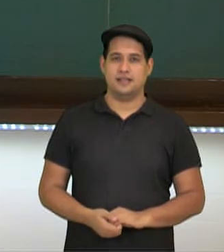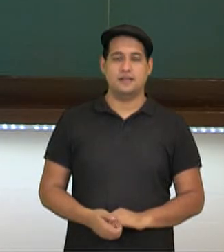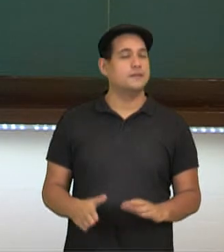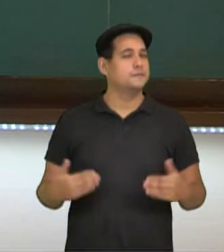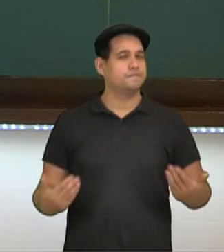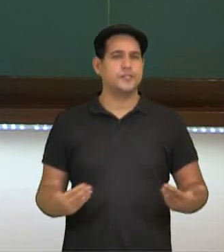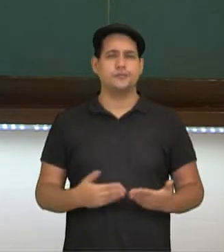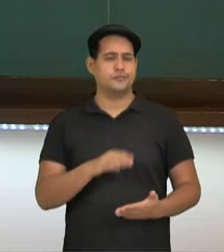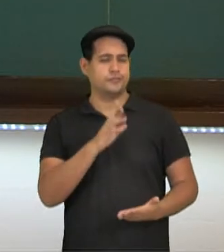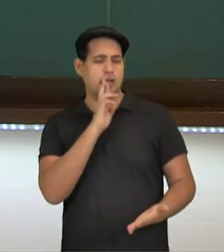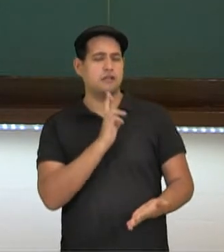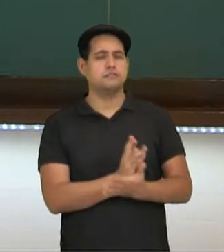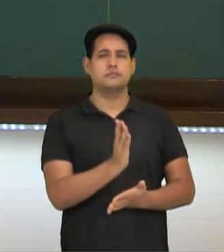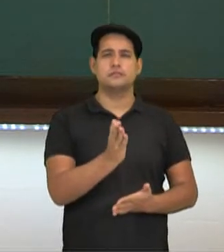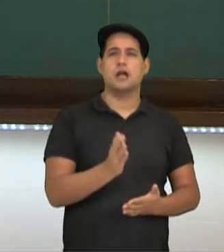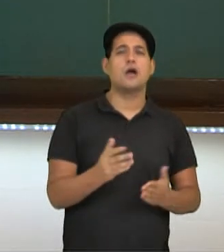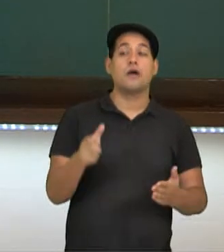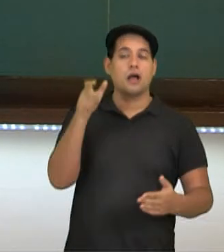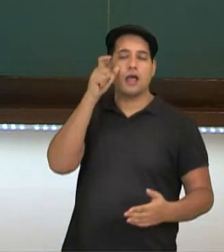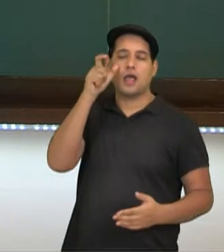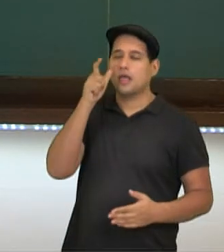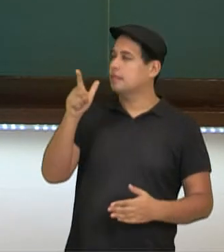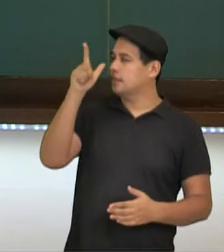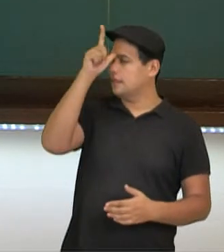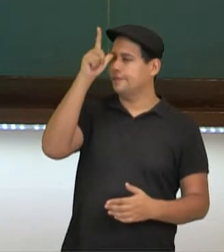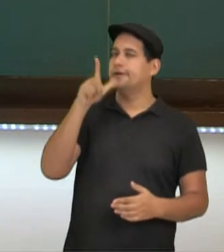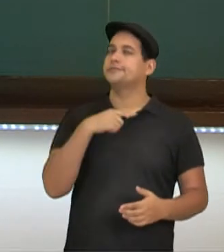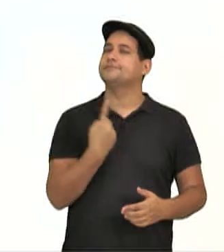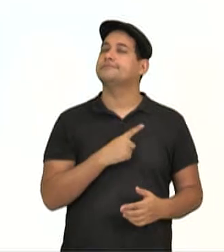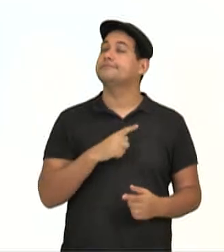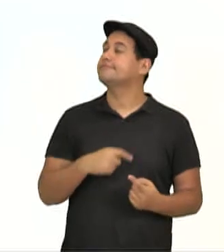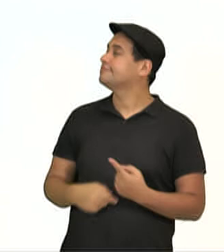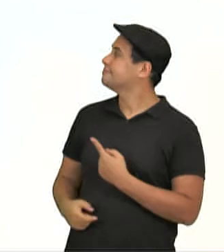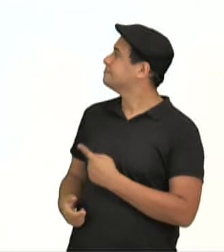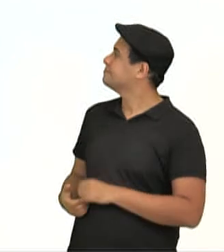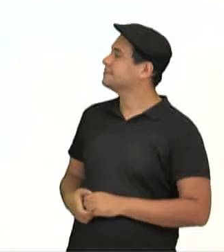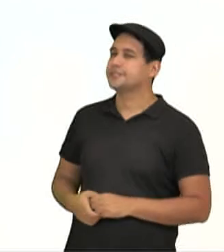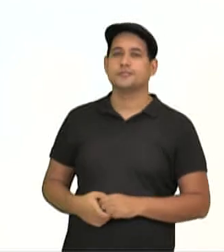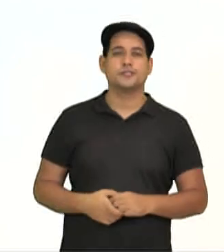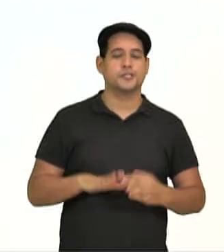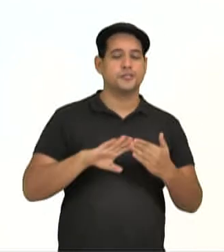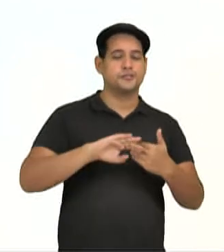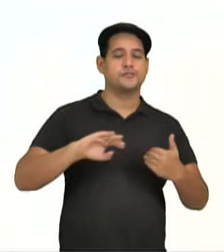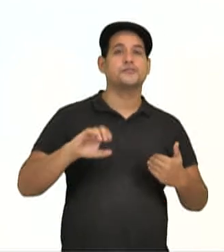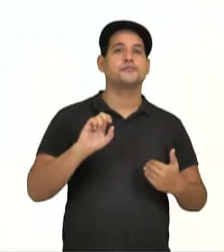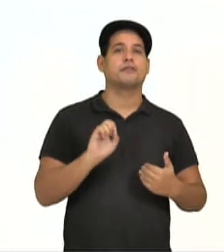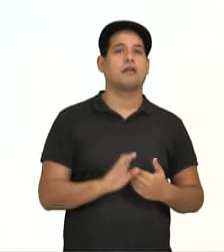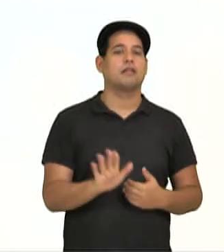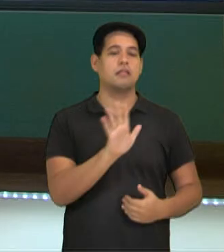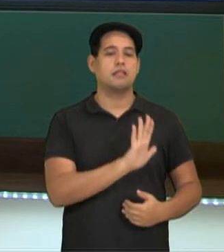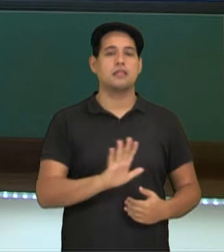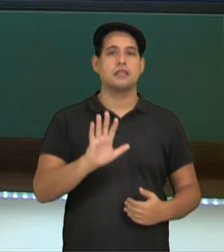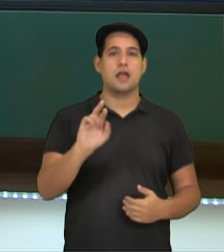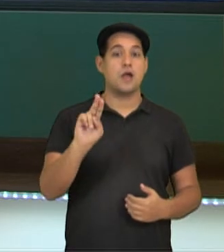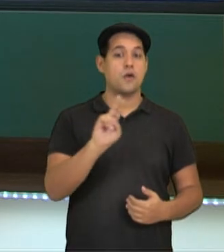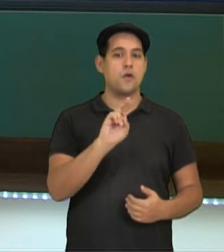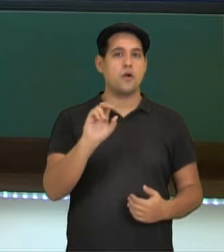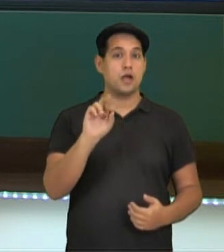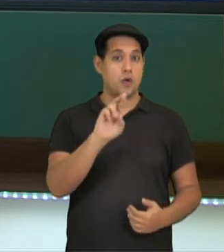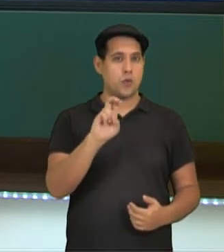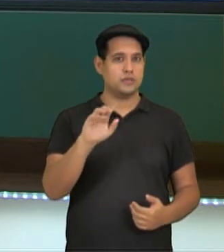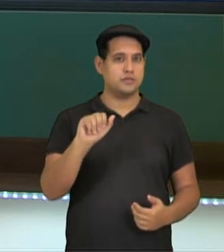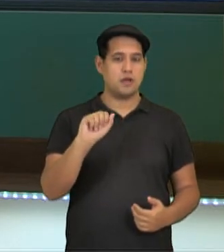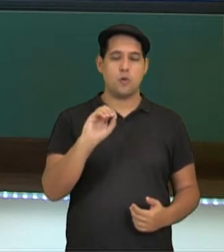Então, alunos, respondido, qual que era o interesse da Alemanha, que nós temos aqui, ó, dividida com o território da Prússia Oriental, qual era o interesse